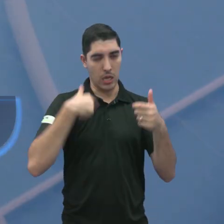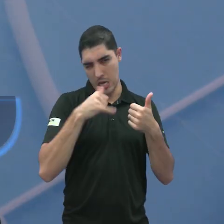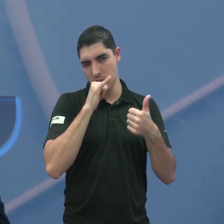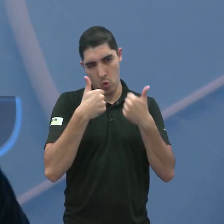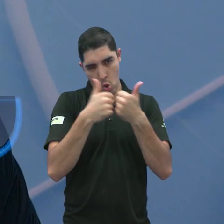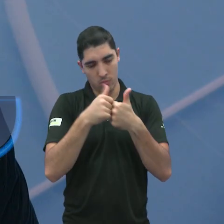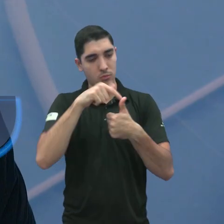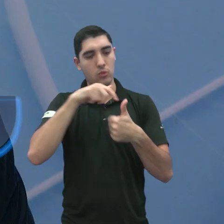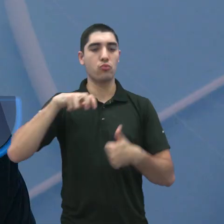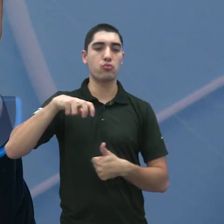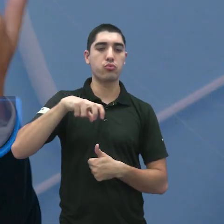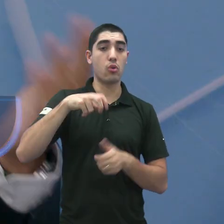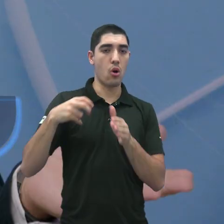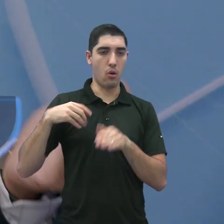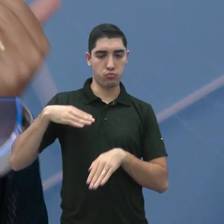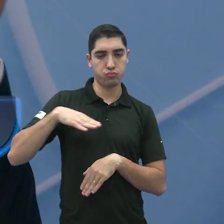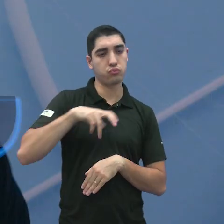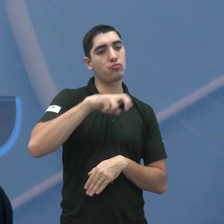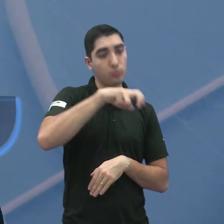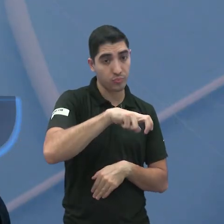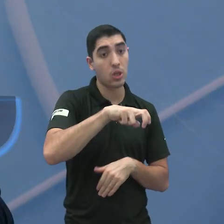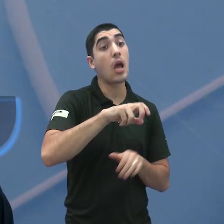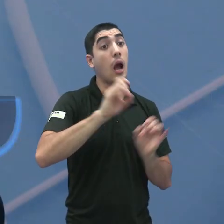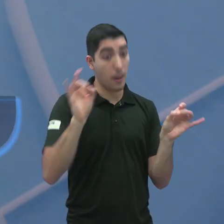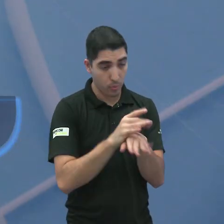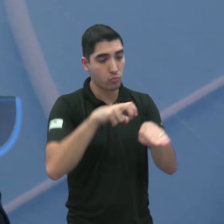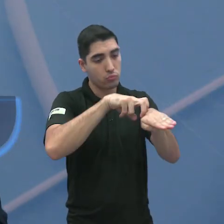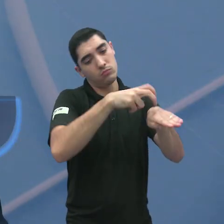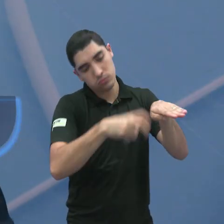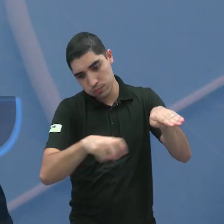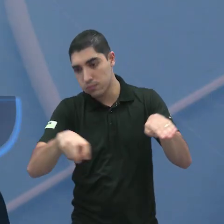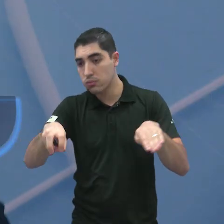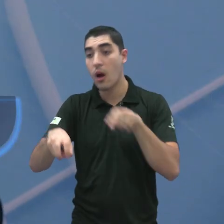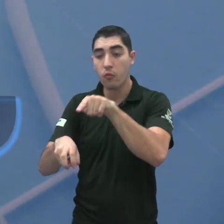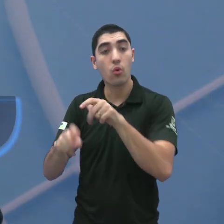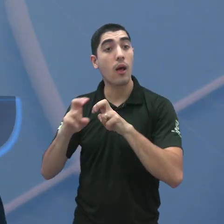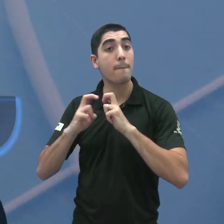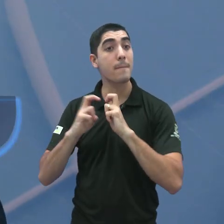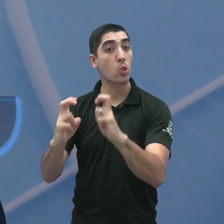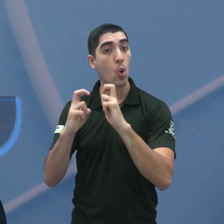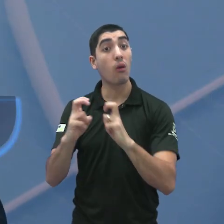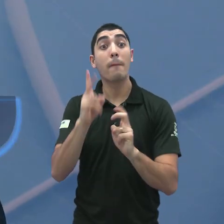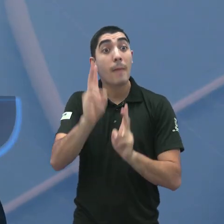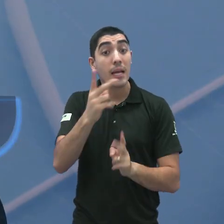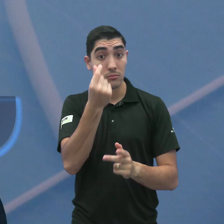no outro, independente se você vai usar um ônibus, vai entrar no metrô e depois usar o trem e voltar para o ônibus.